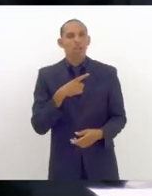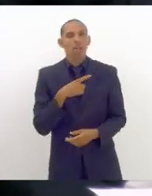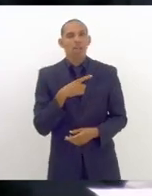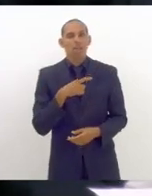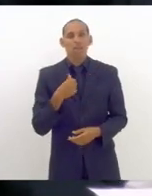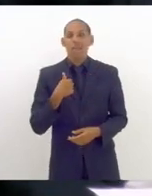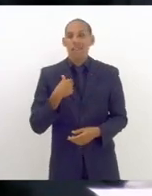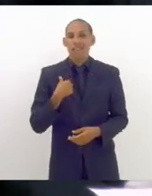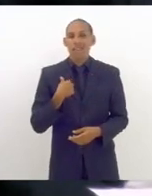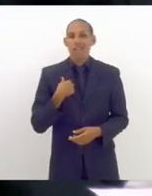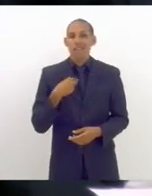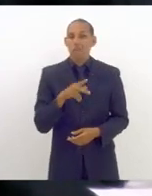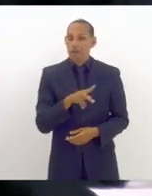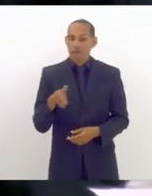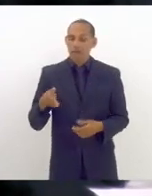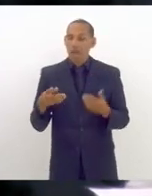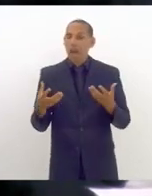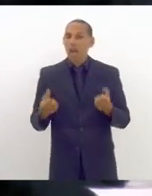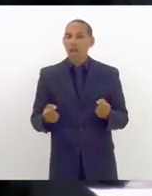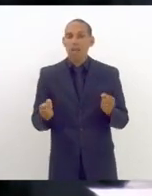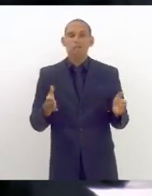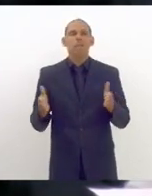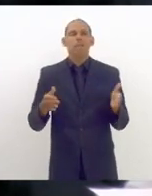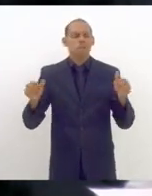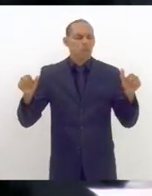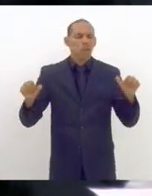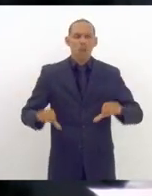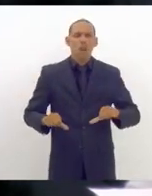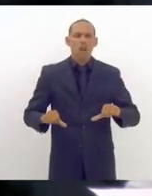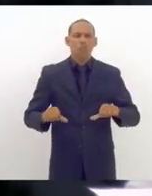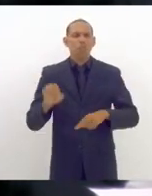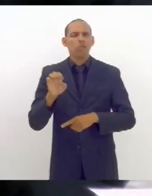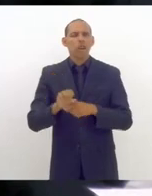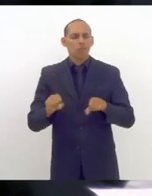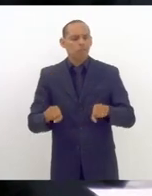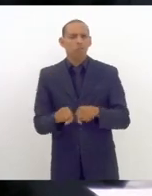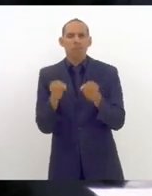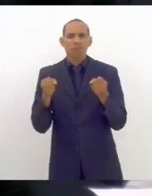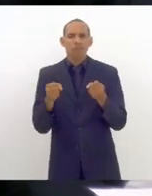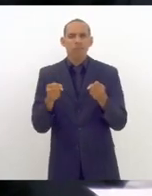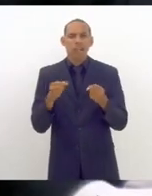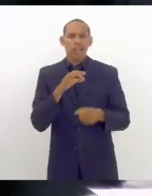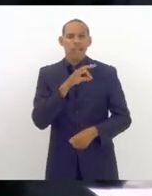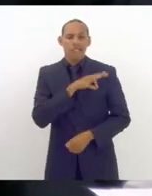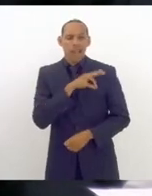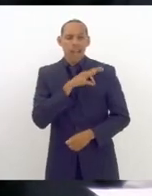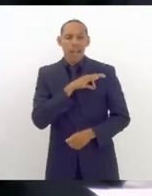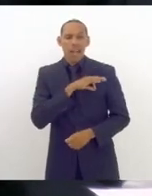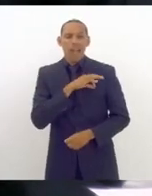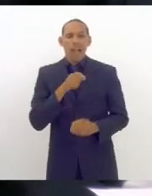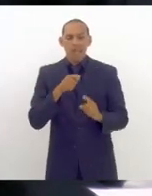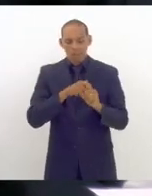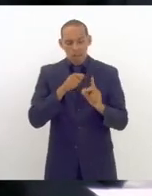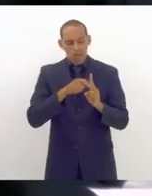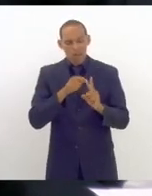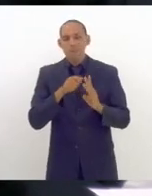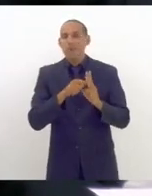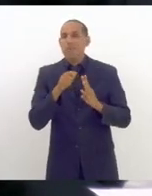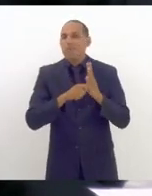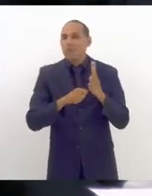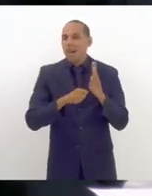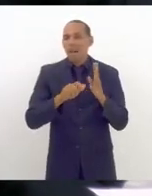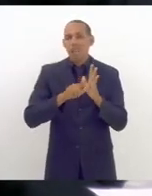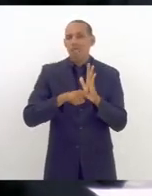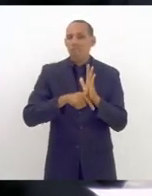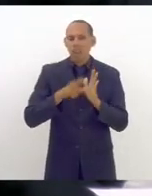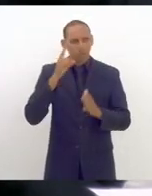eu assumi a presidência no pior momento do Estado o estado quebrado com o salário três quatro meses atrasados quem não viveu isso